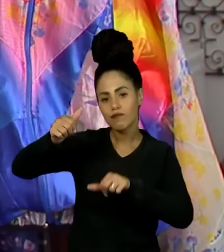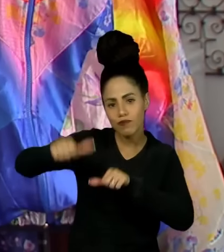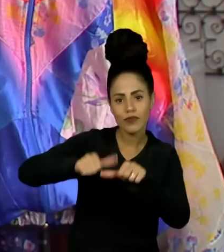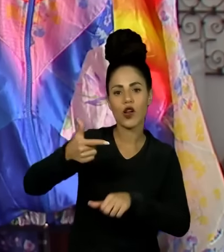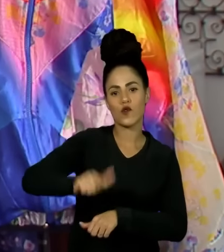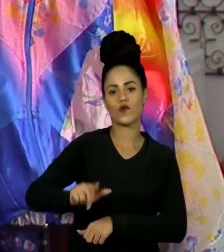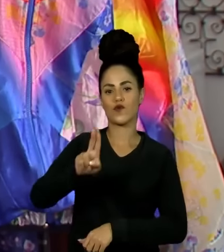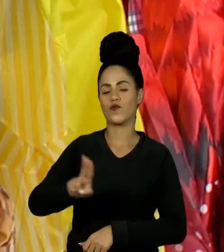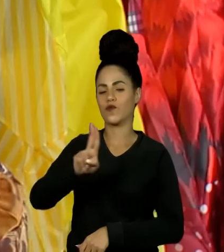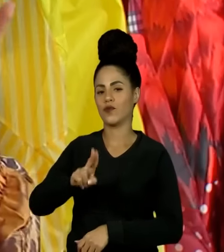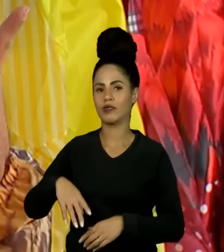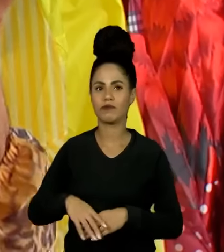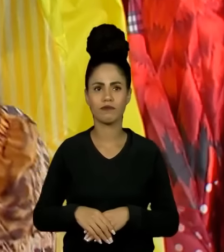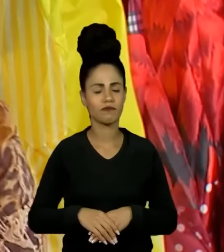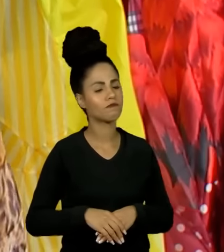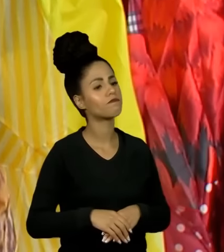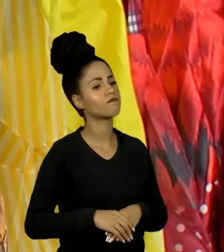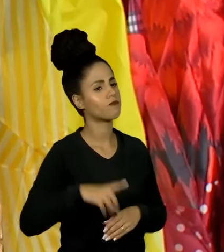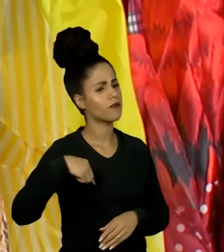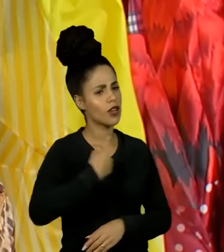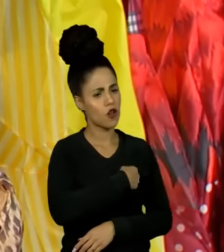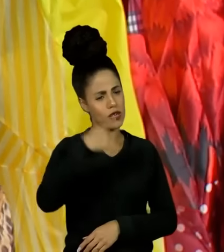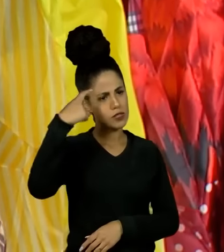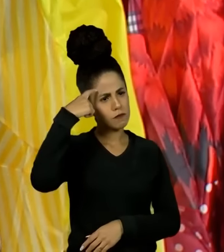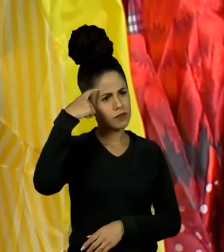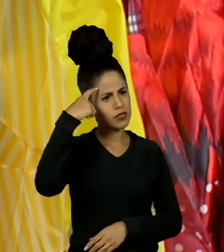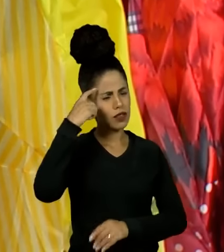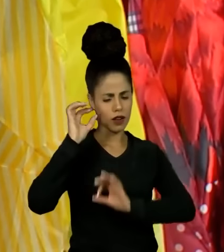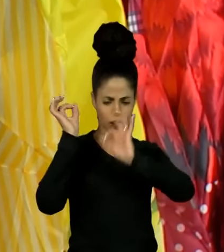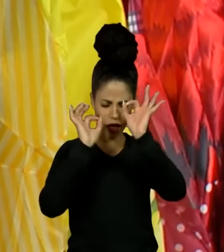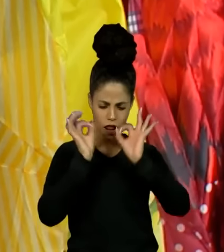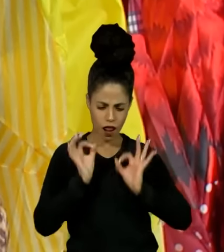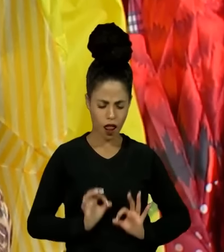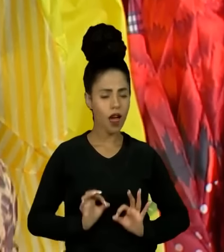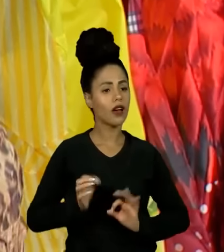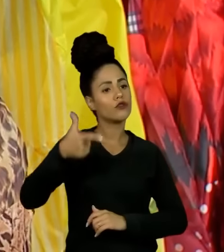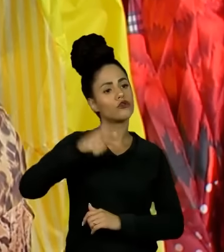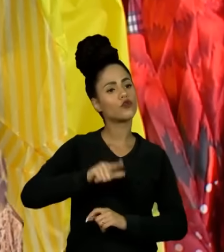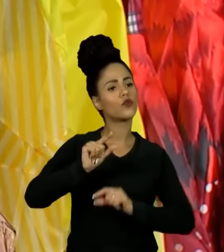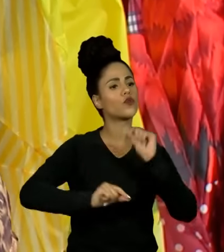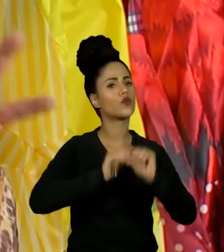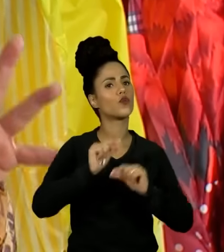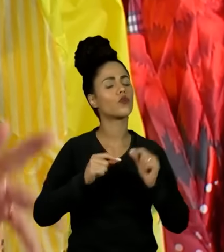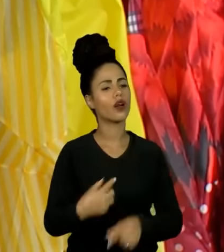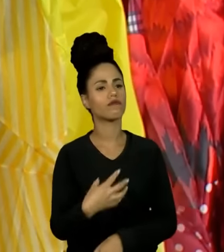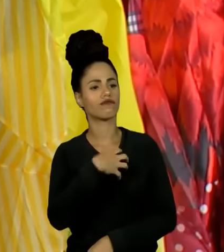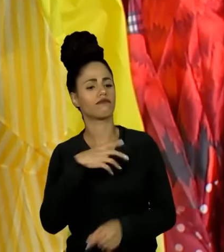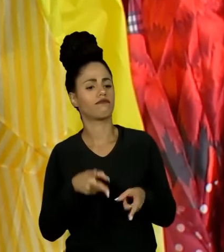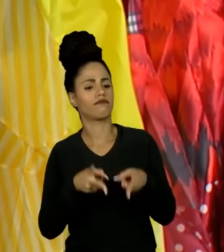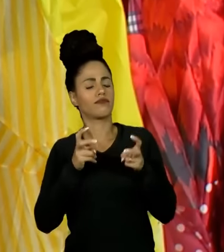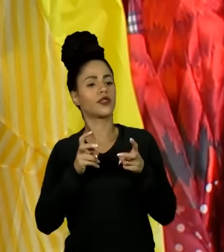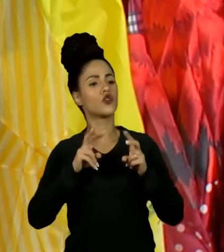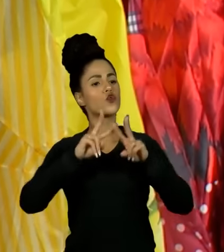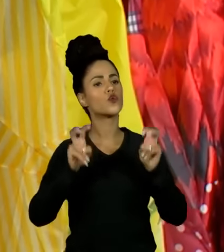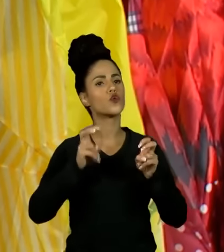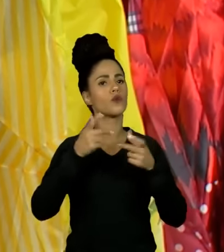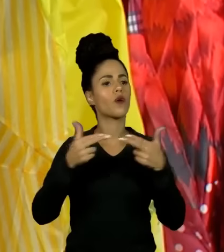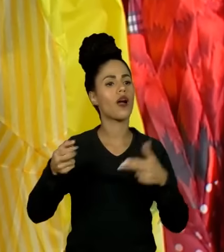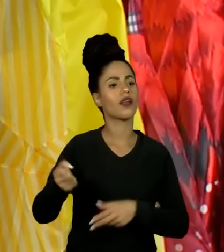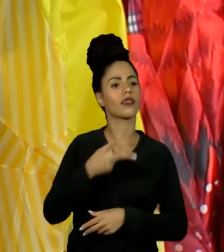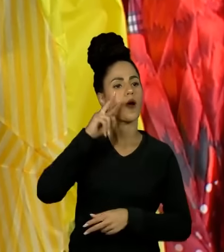de tecidos. De que forma esse pensamento de design social e regenerativo pode afetar a sua percepção sobre a construção de um